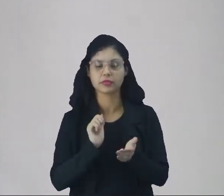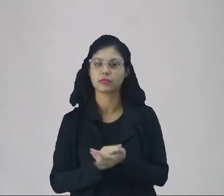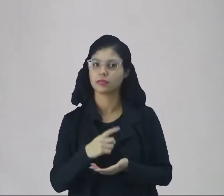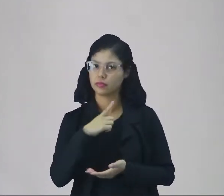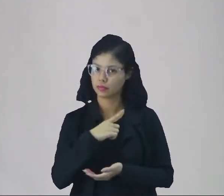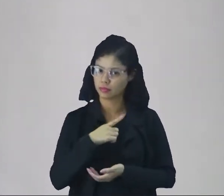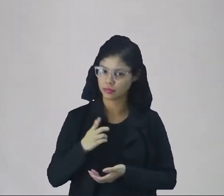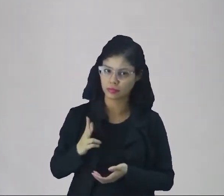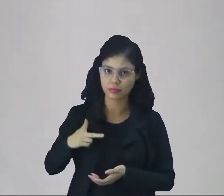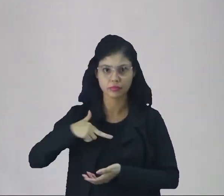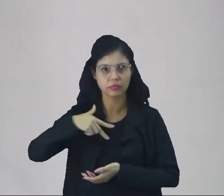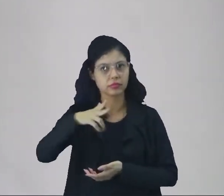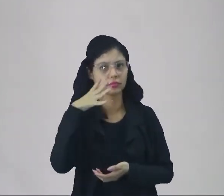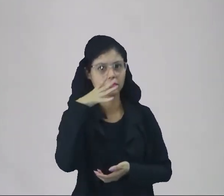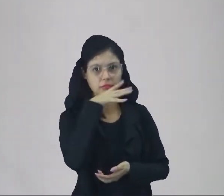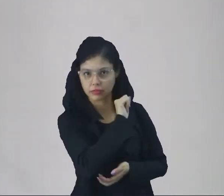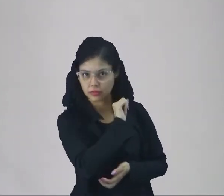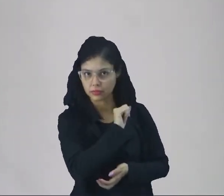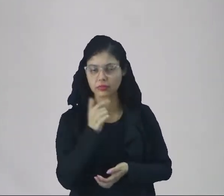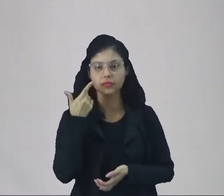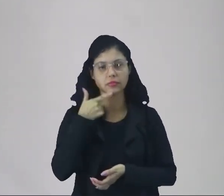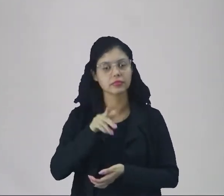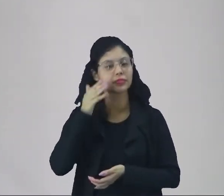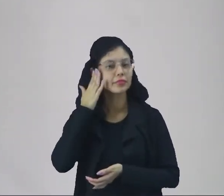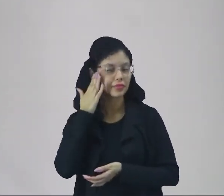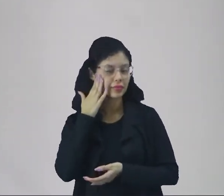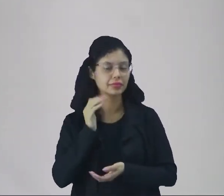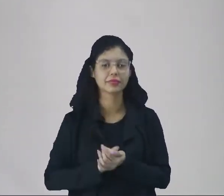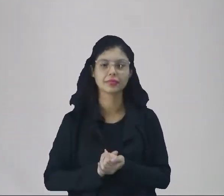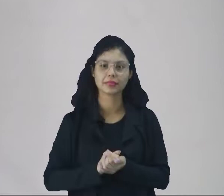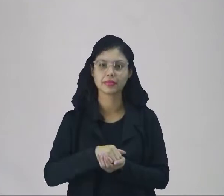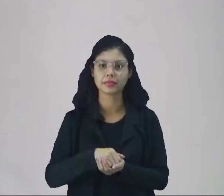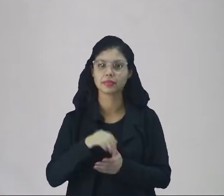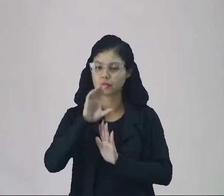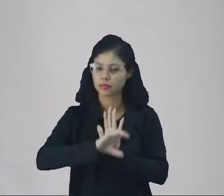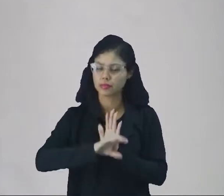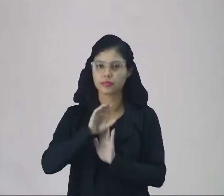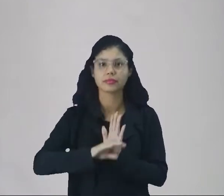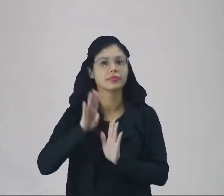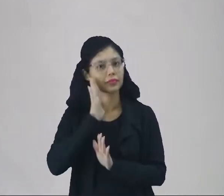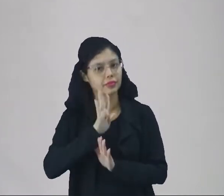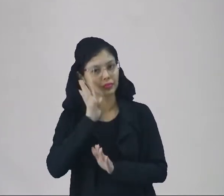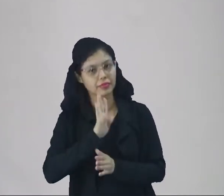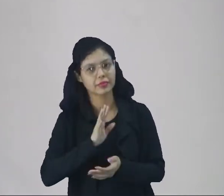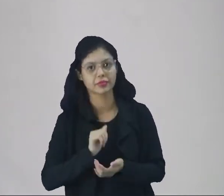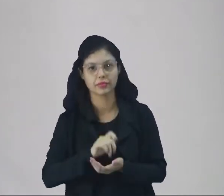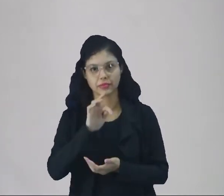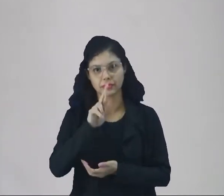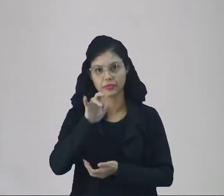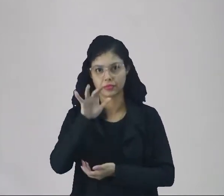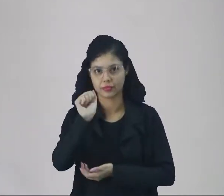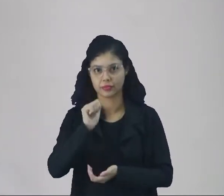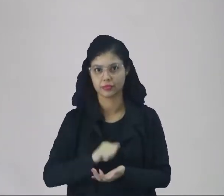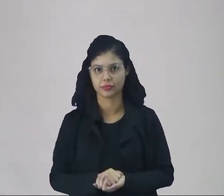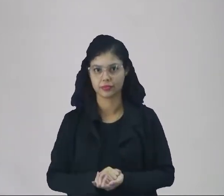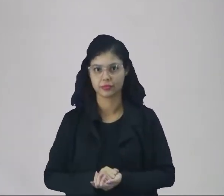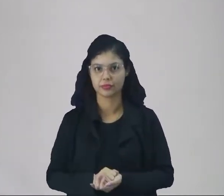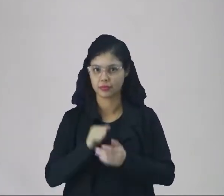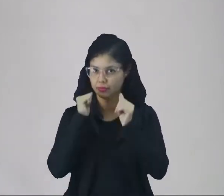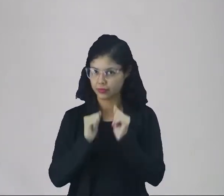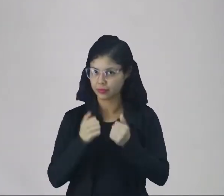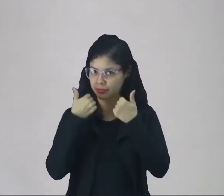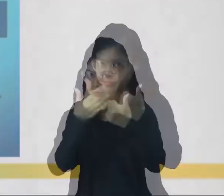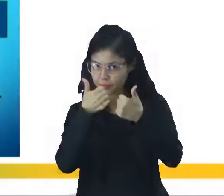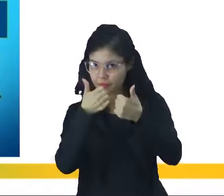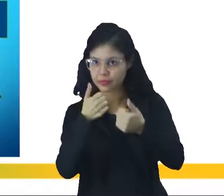um jeito aí, corre para que você consiga entender esse conceito tão legal. E é gostoso aprender geometria. Pode